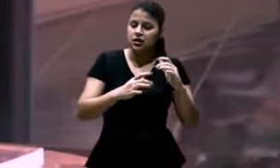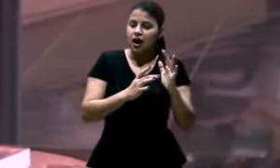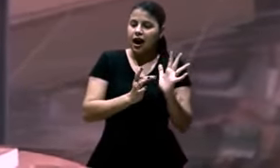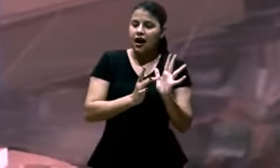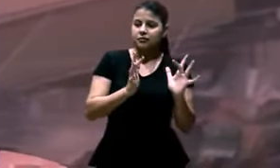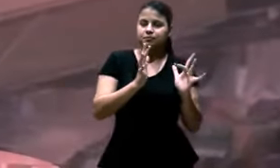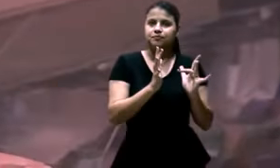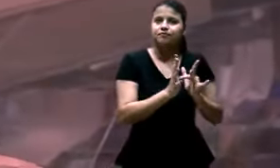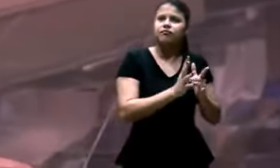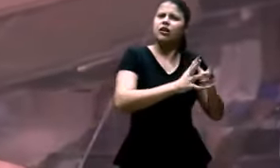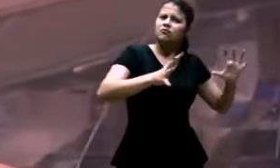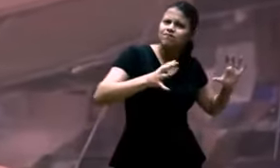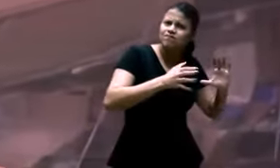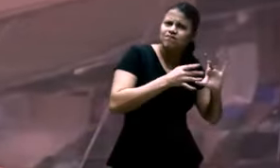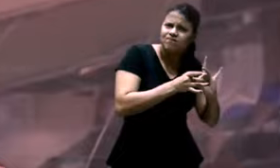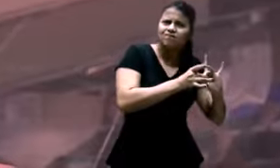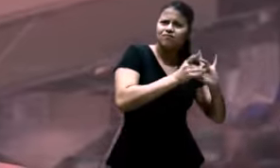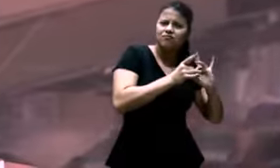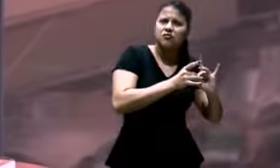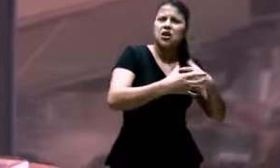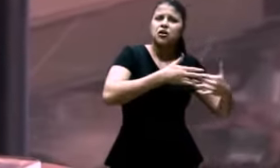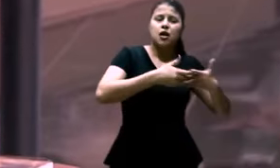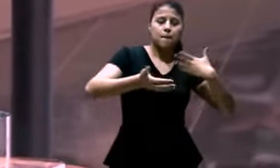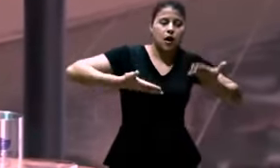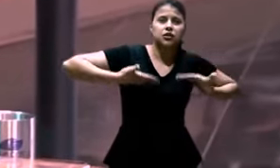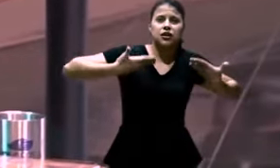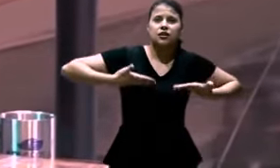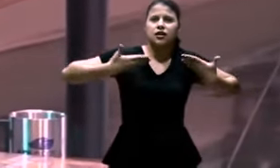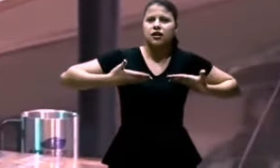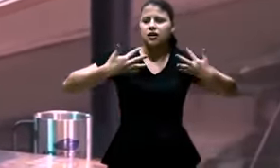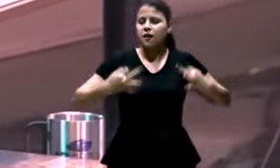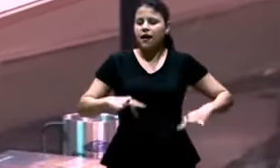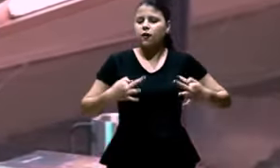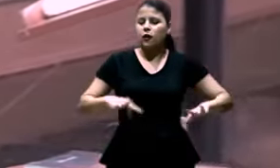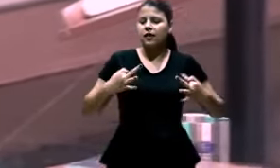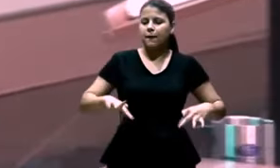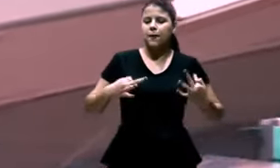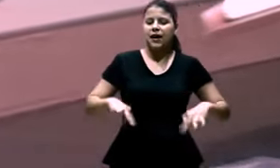na alegria, é na dor, é na... Só quem é casado com Jesus.